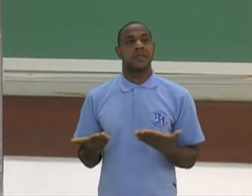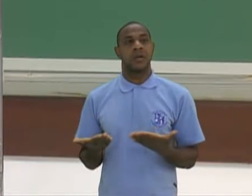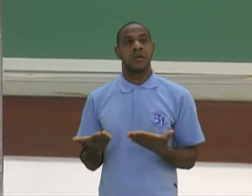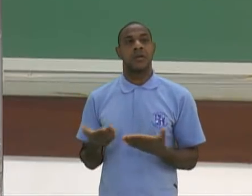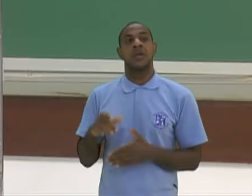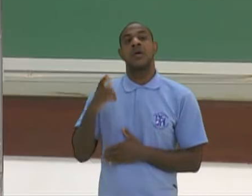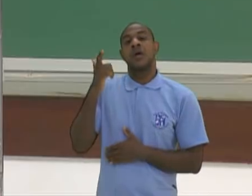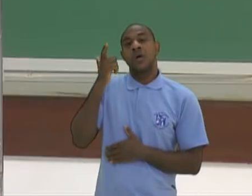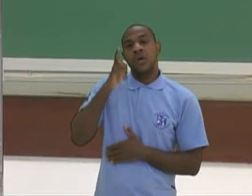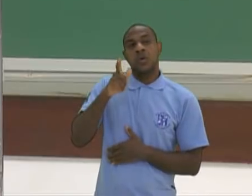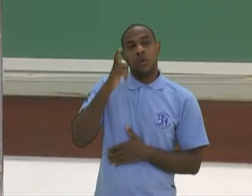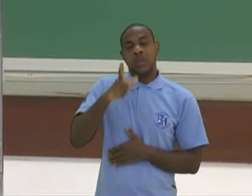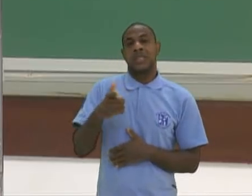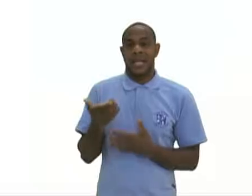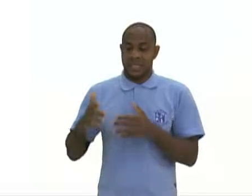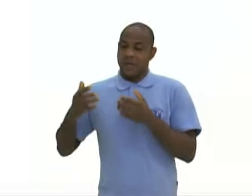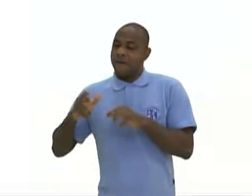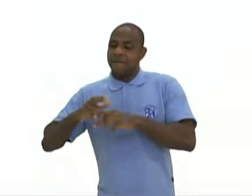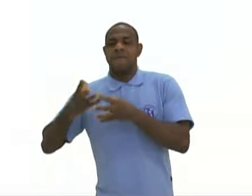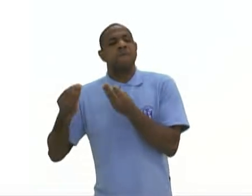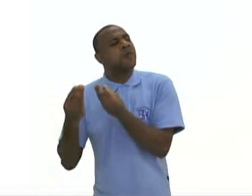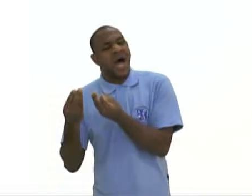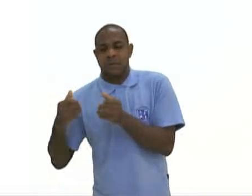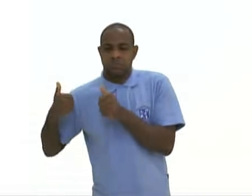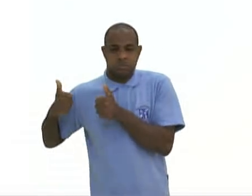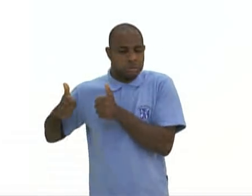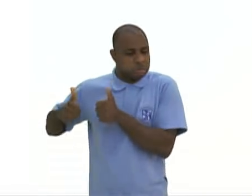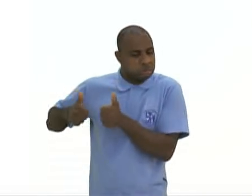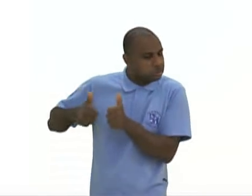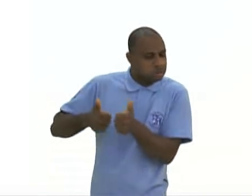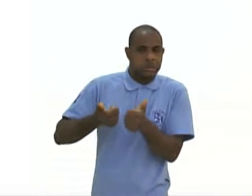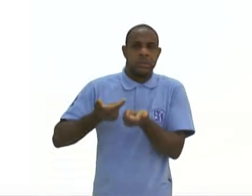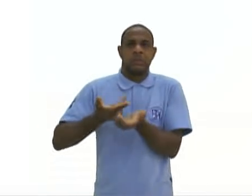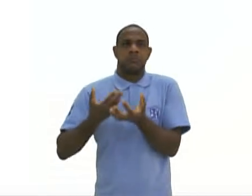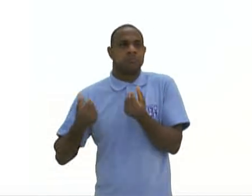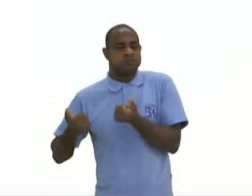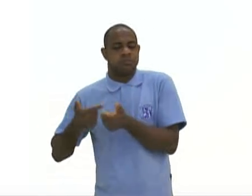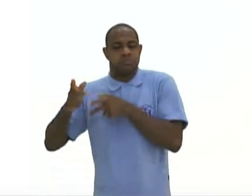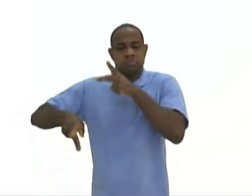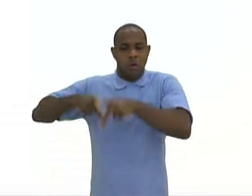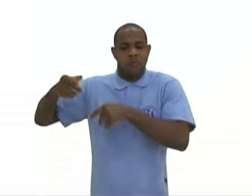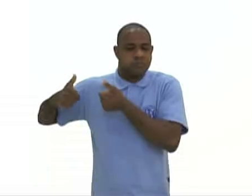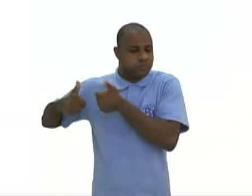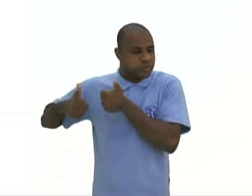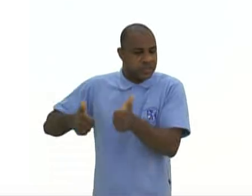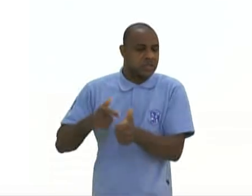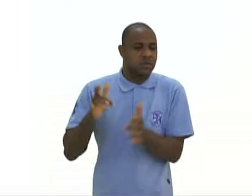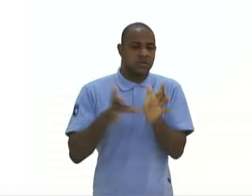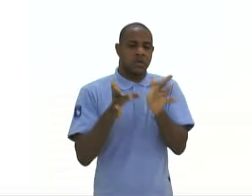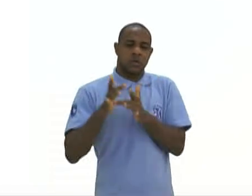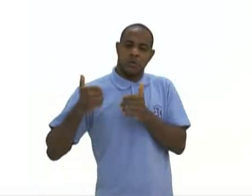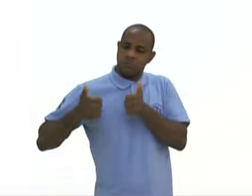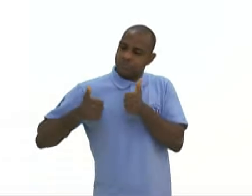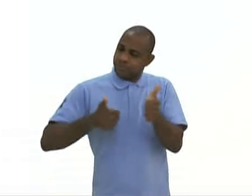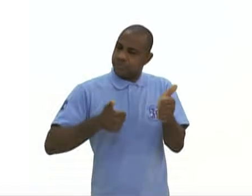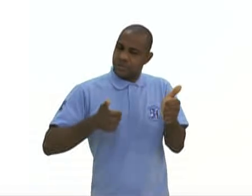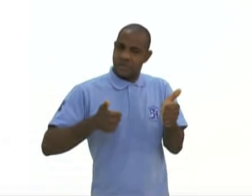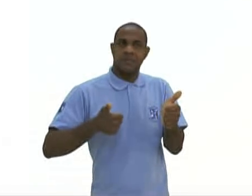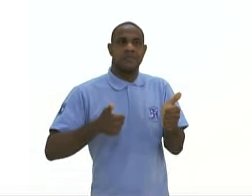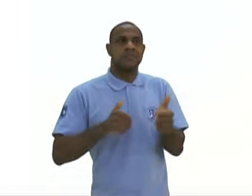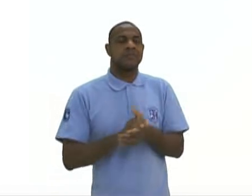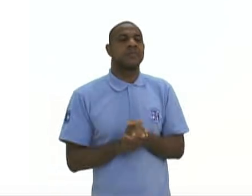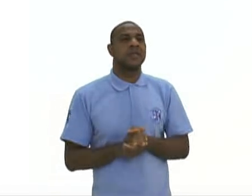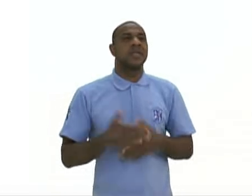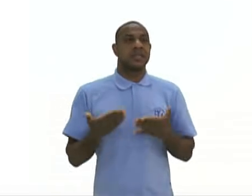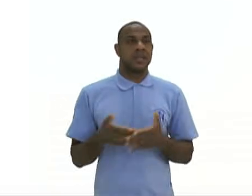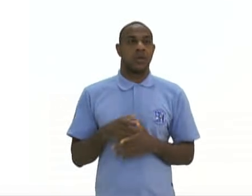um grande seguidor, um número enorme de seguidores, os primeiros cristãos, né? Em suas pregações, ele adorava só